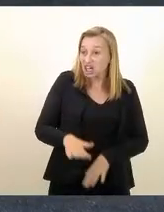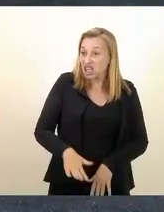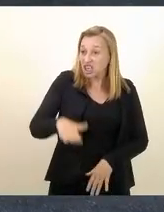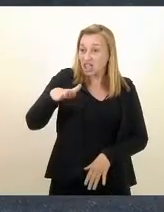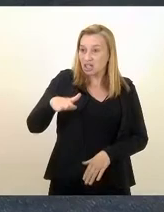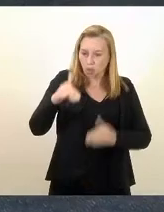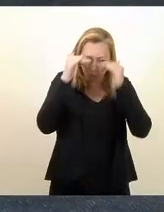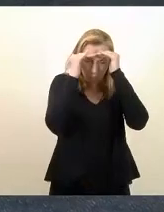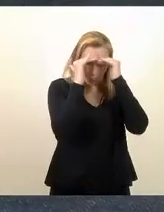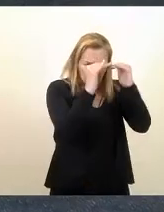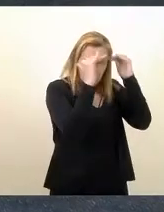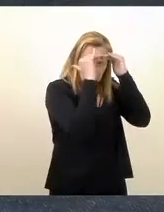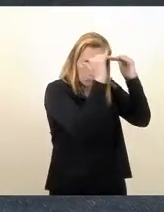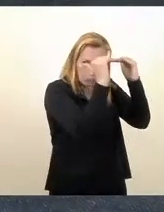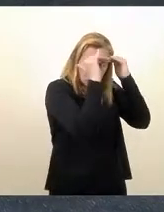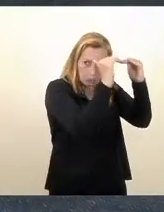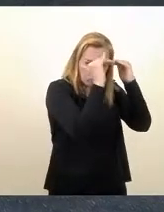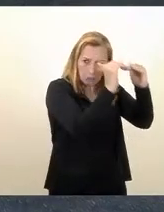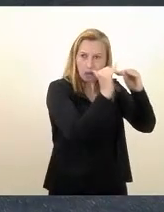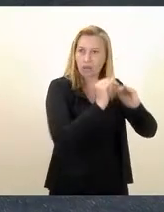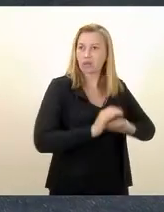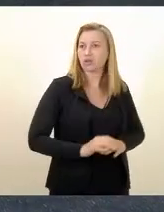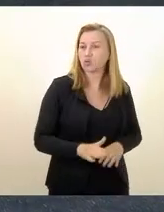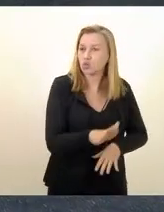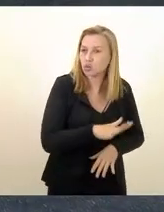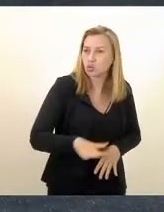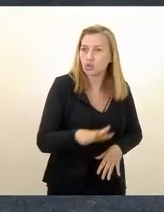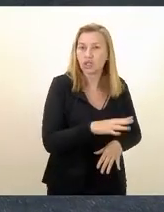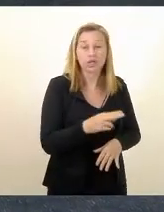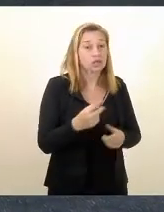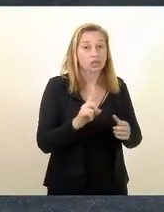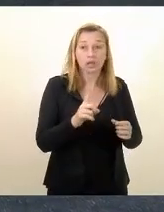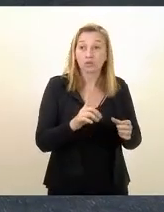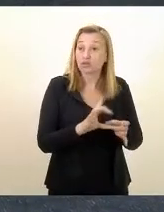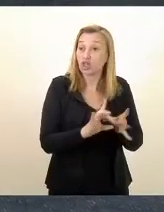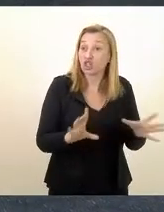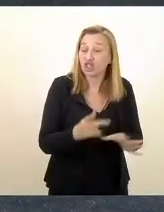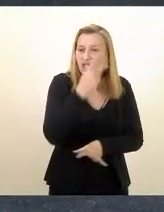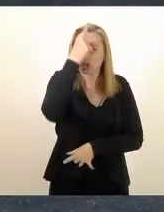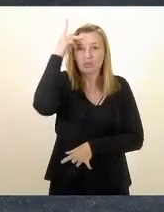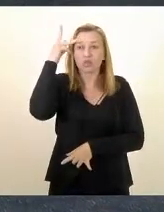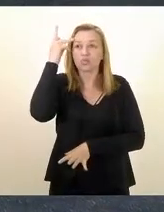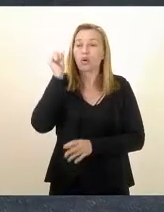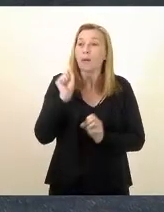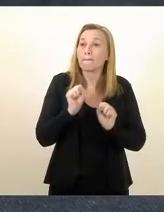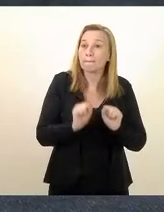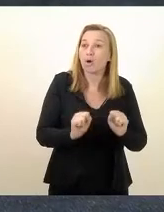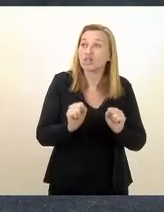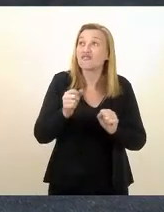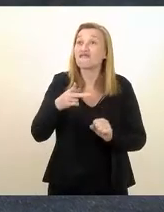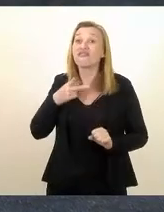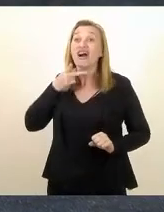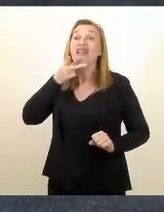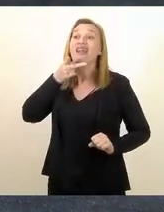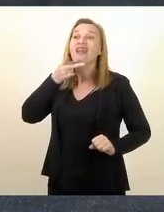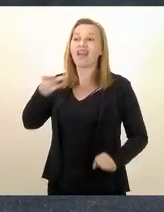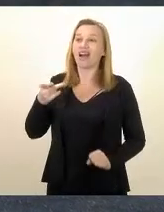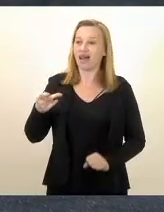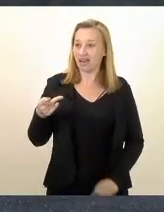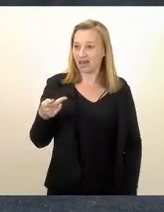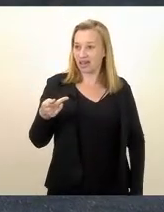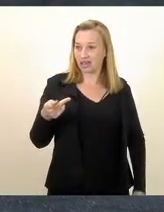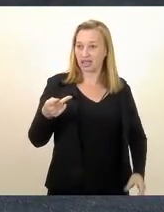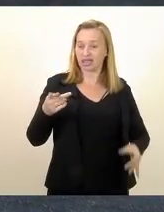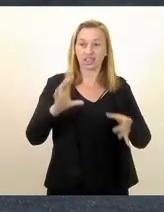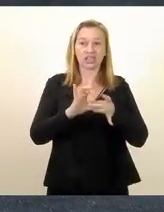obediência um ambiente que não permite que as pessoas possam expressar suas diversidades